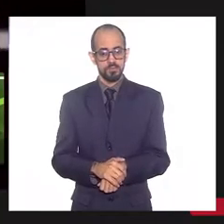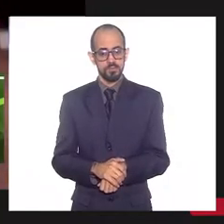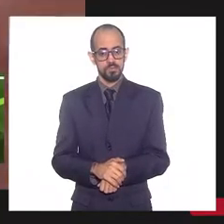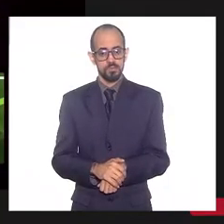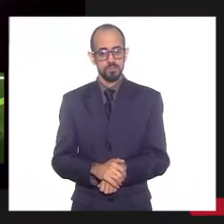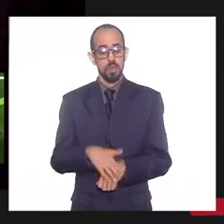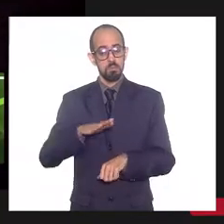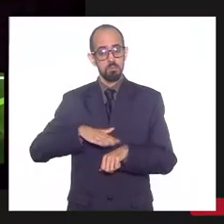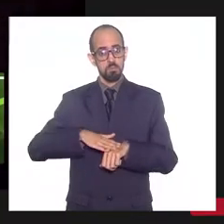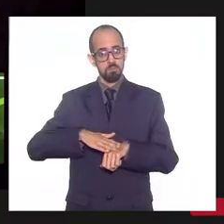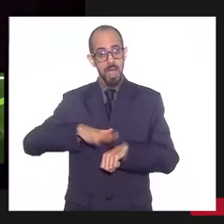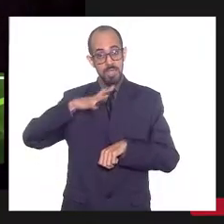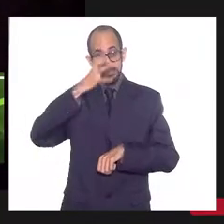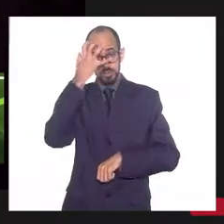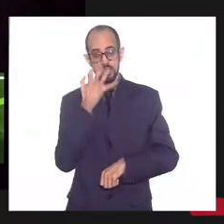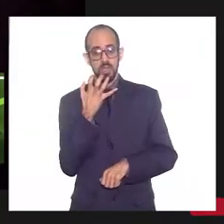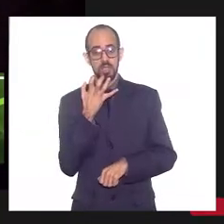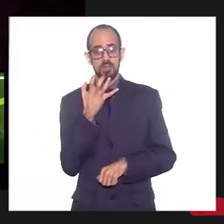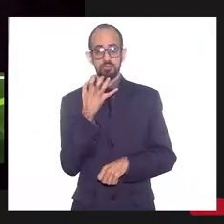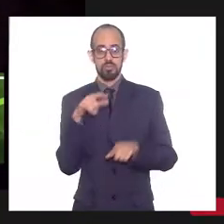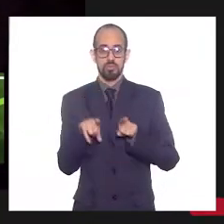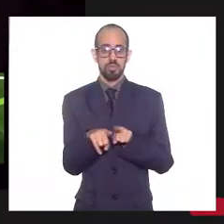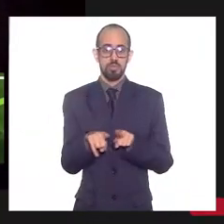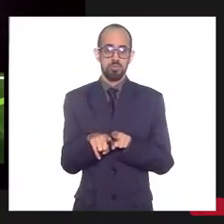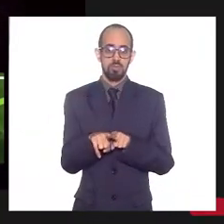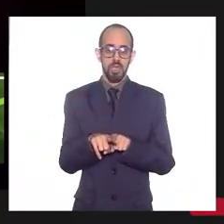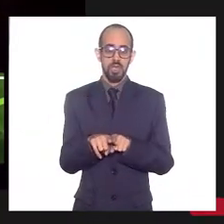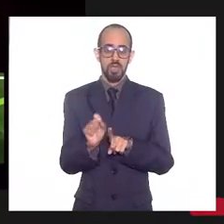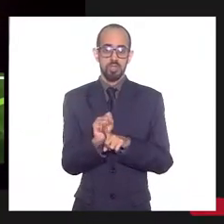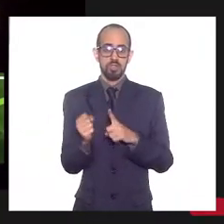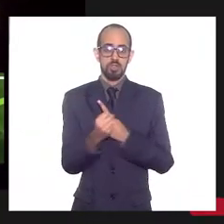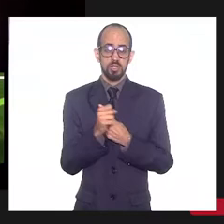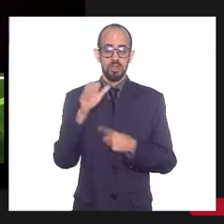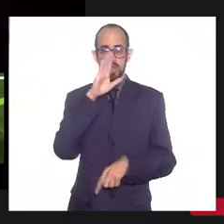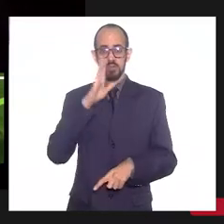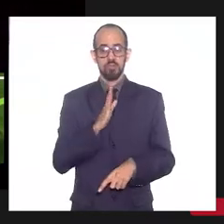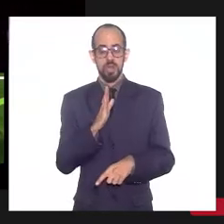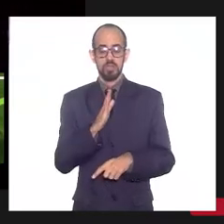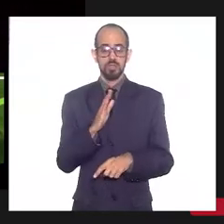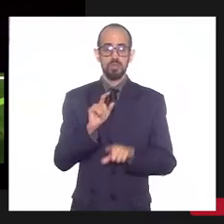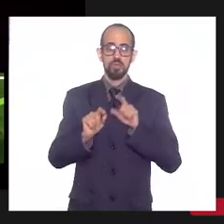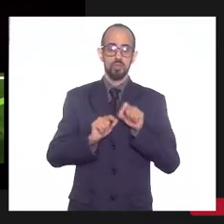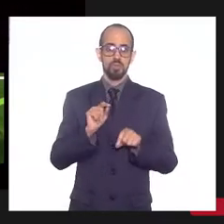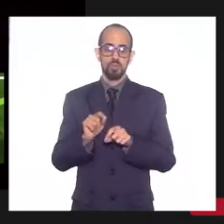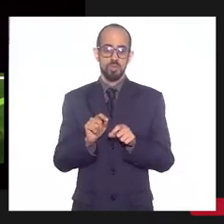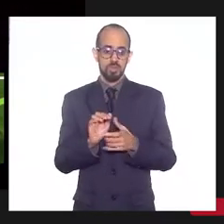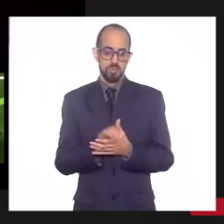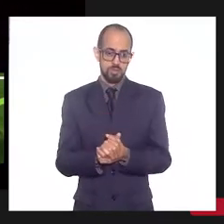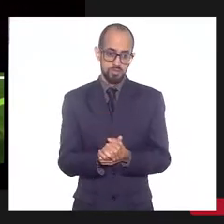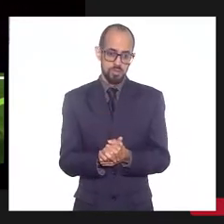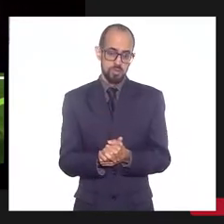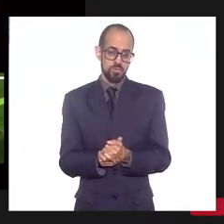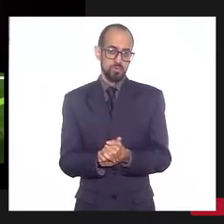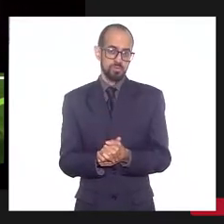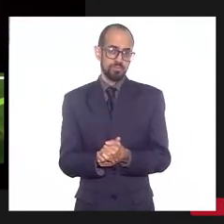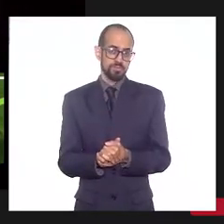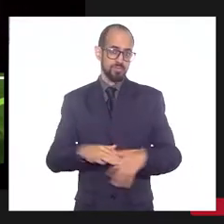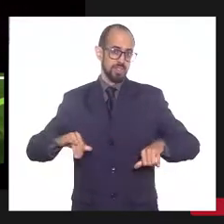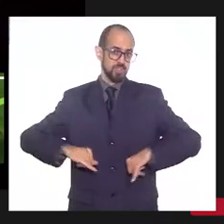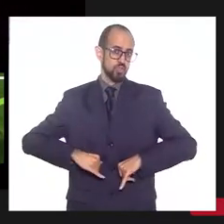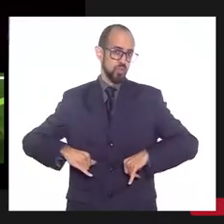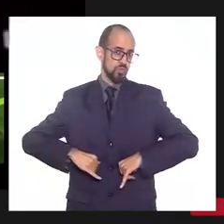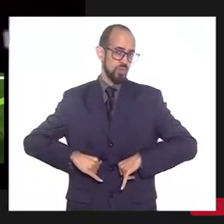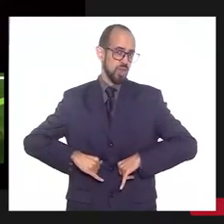estás a ver mais sérios e a sociedade brasileira está assistindo isso e não de uma